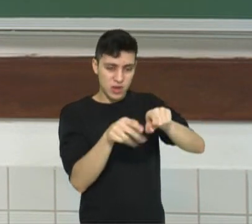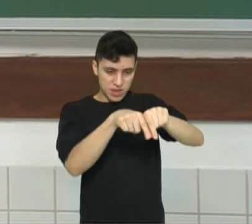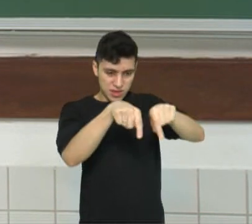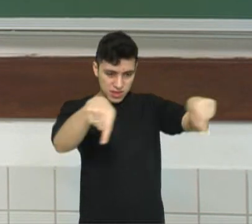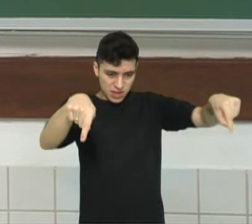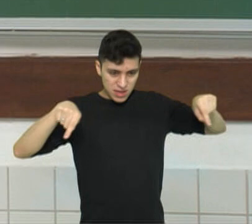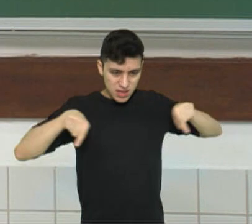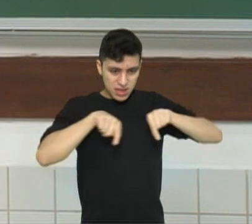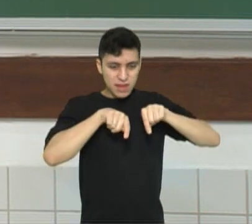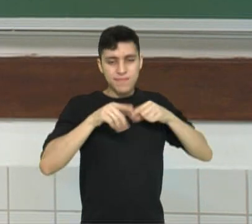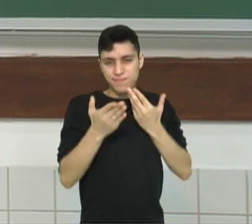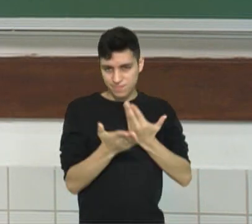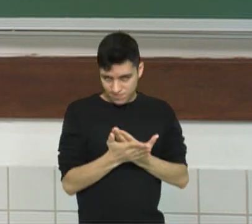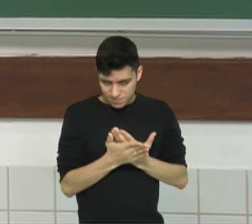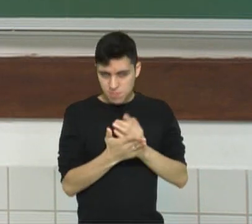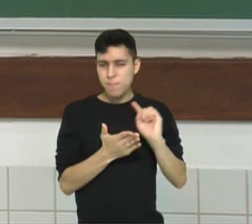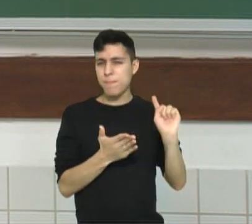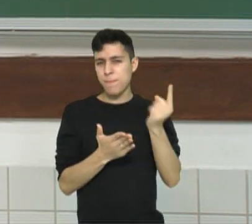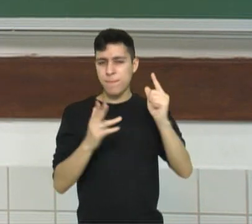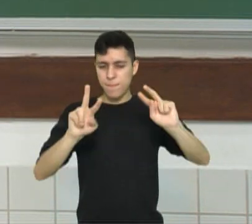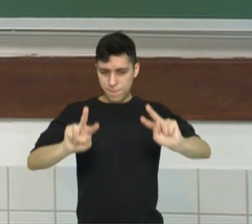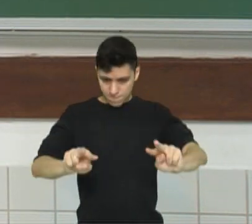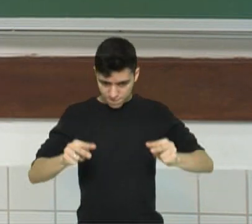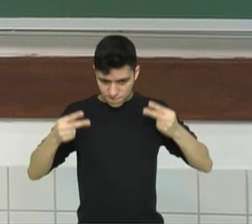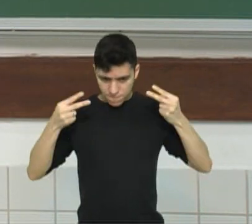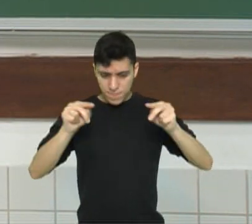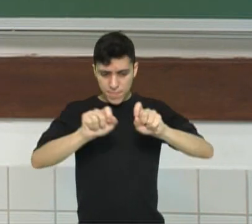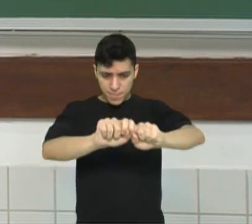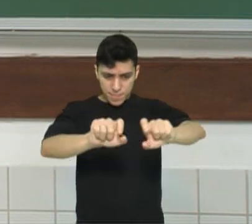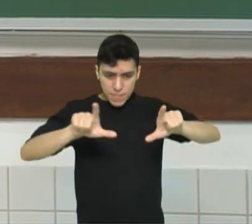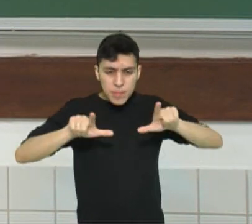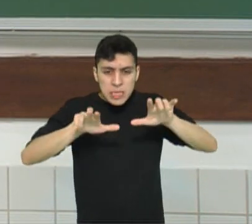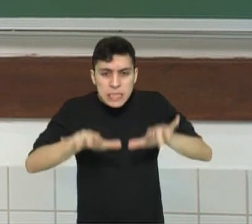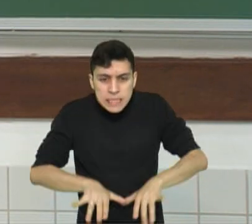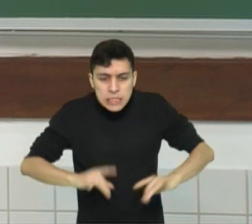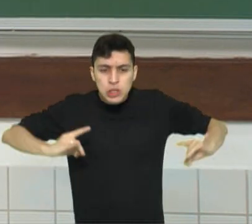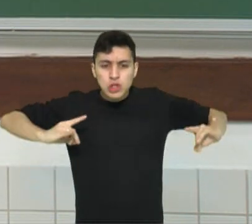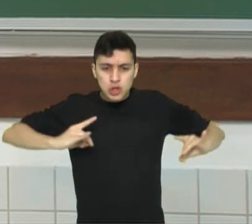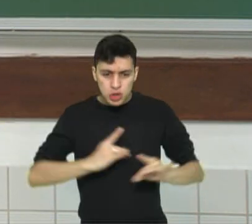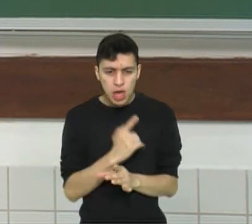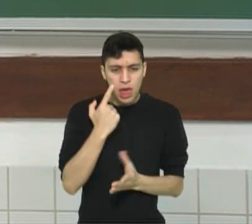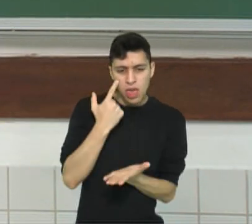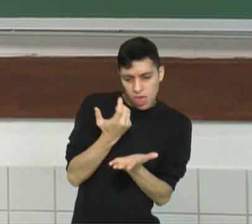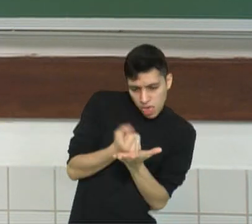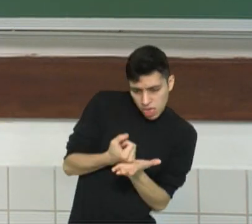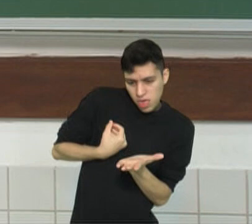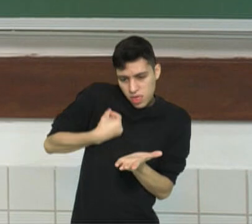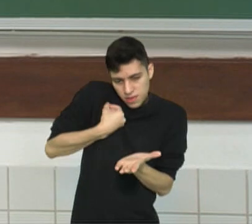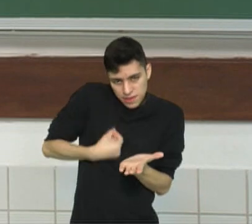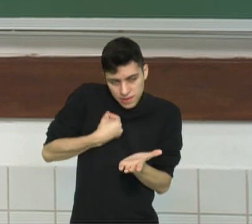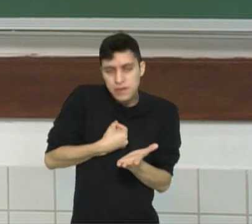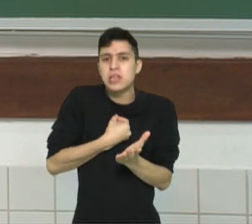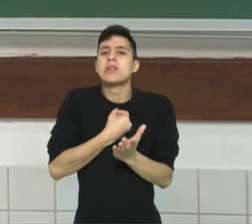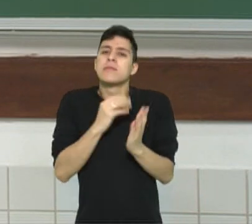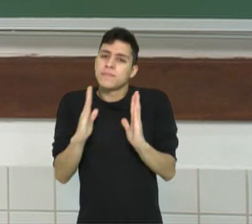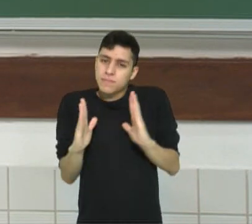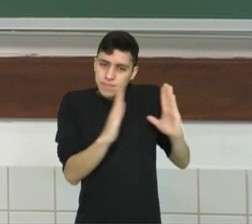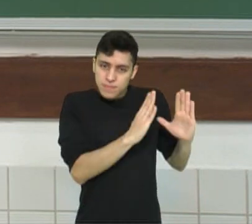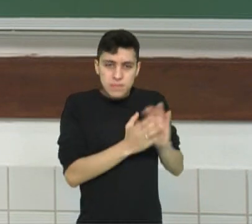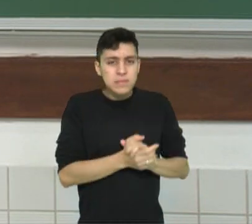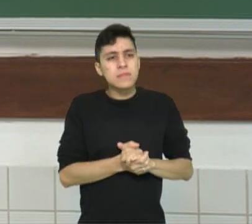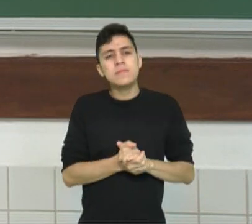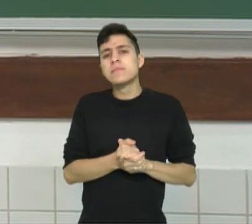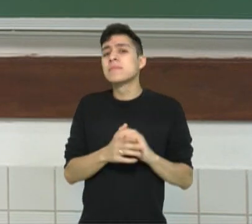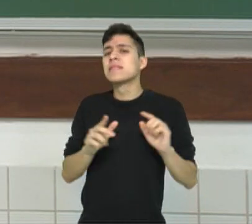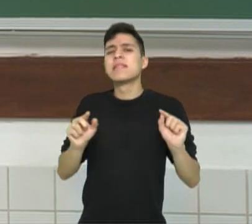vão no primeiro link, marcam a presença de vocês, garantam, né? Então, isso. E quem é que vai